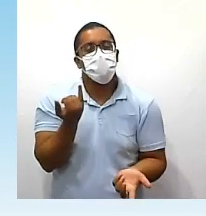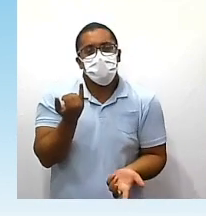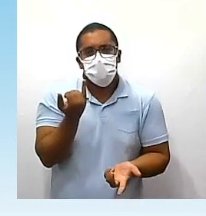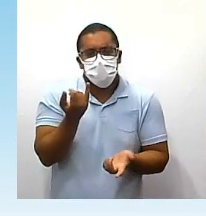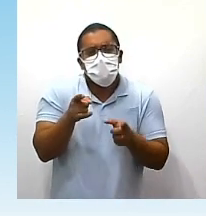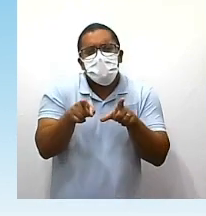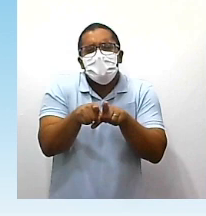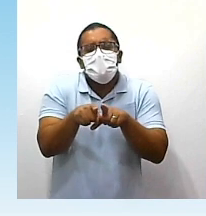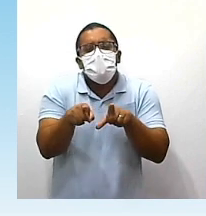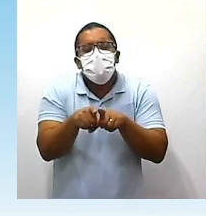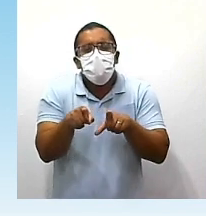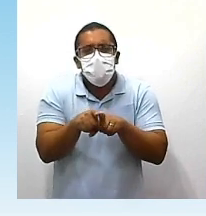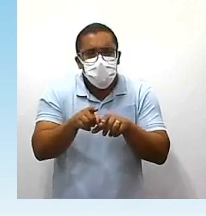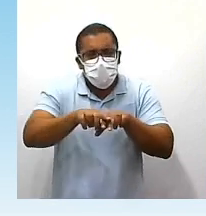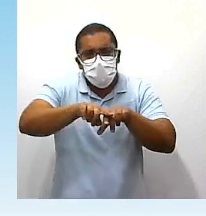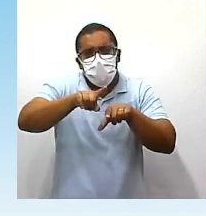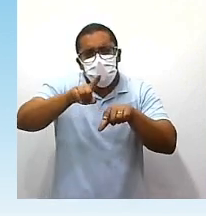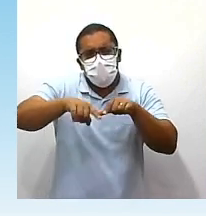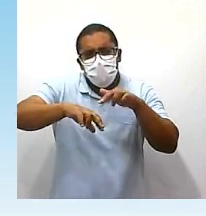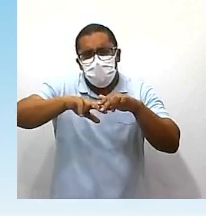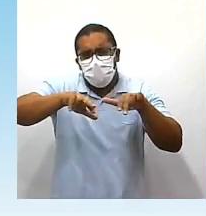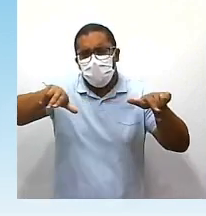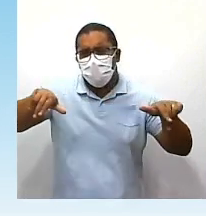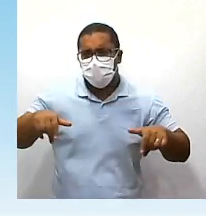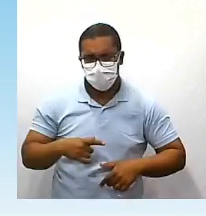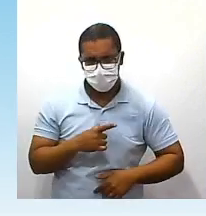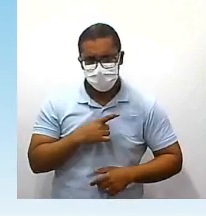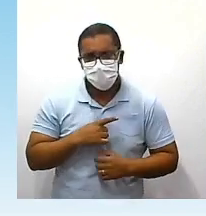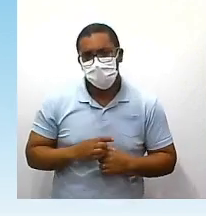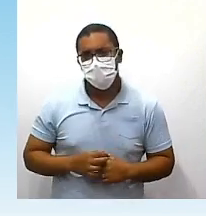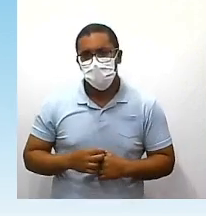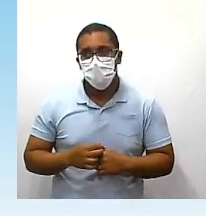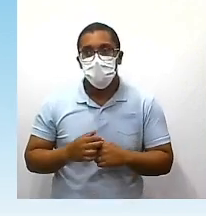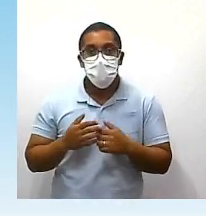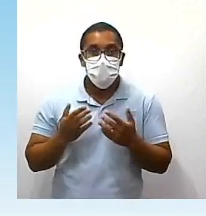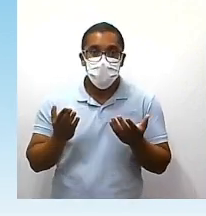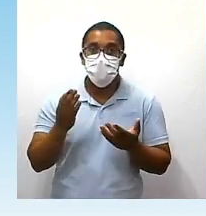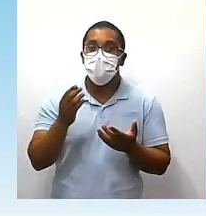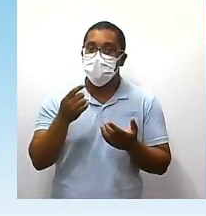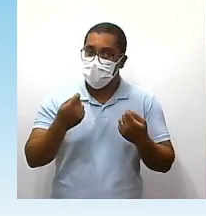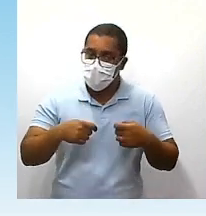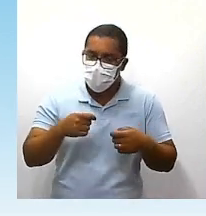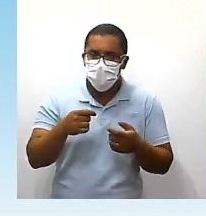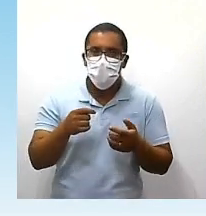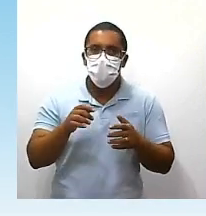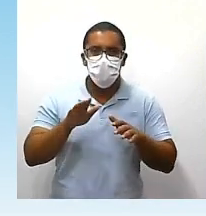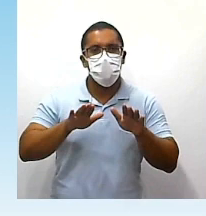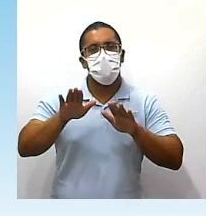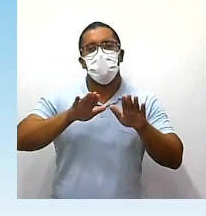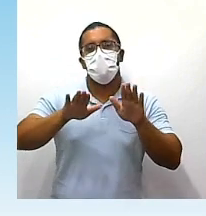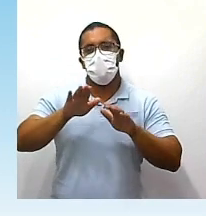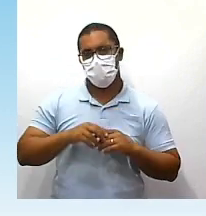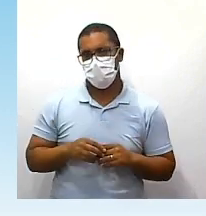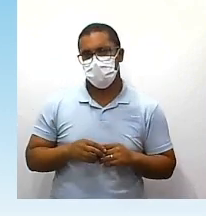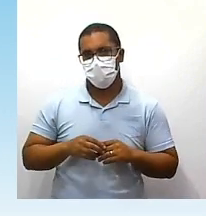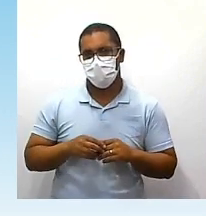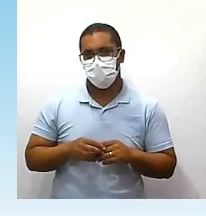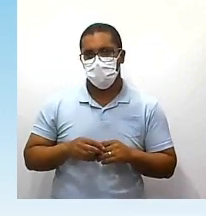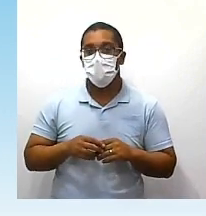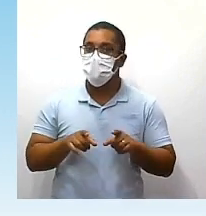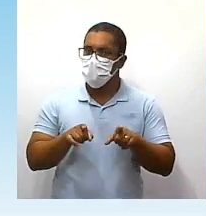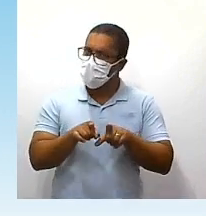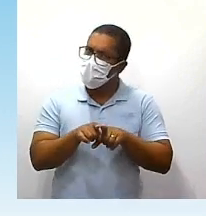também as substâncias. E por isso elas devem ser consumidas ali com muito cuidado e de